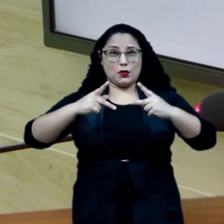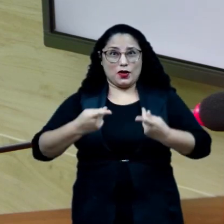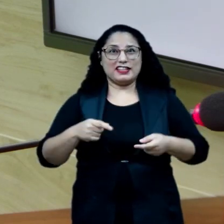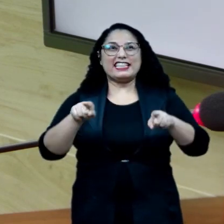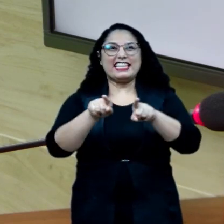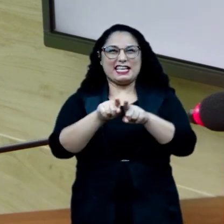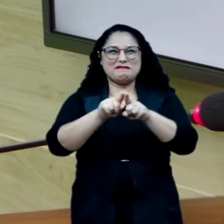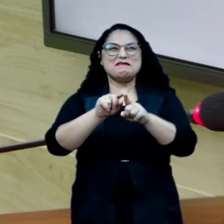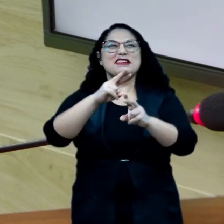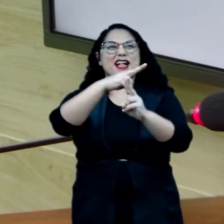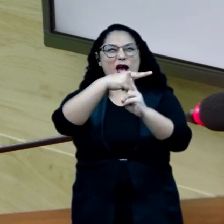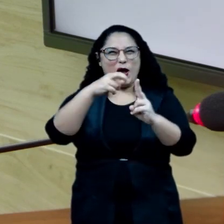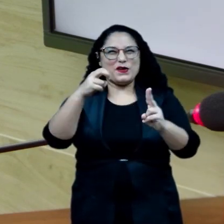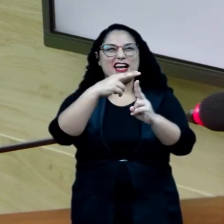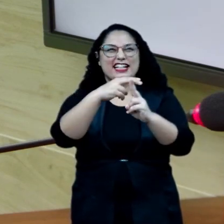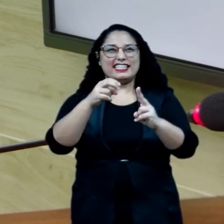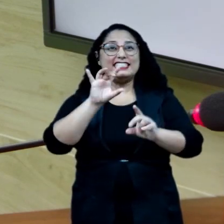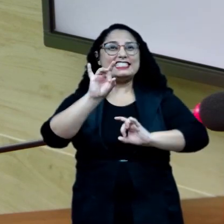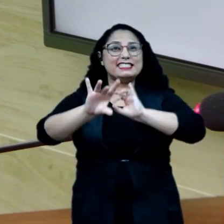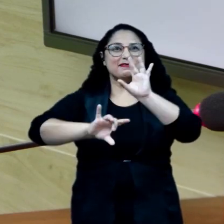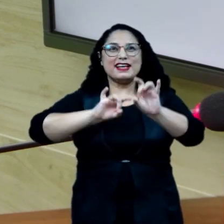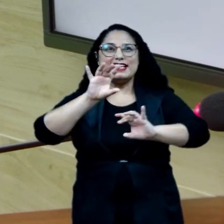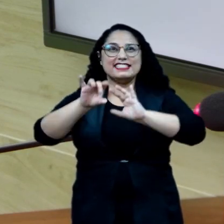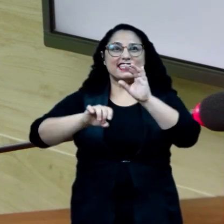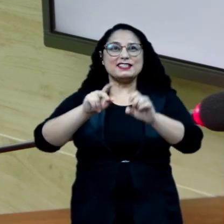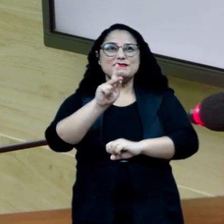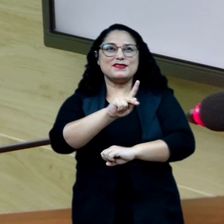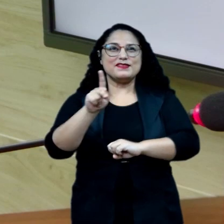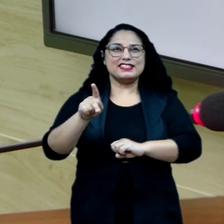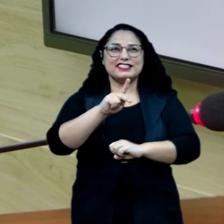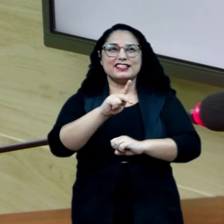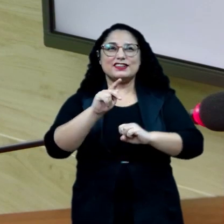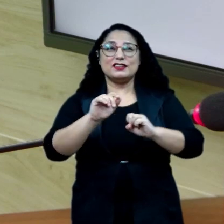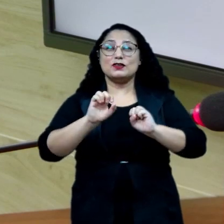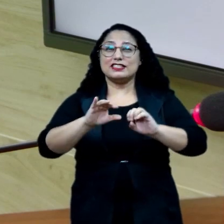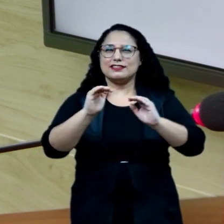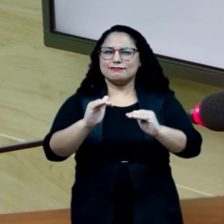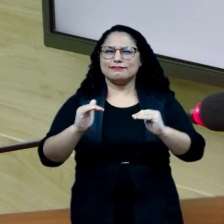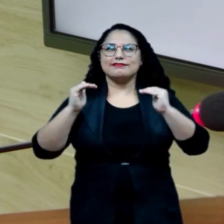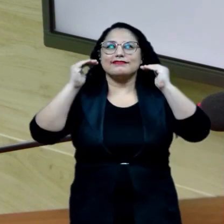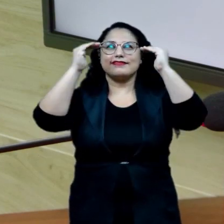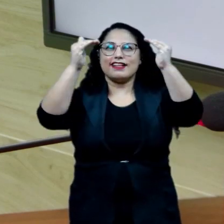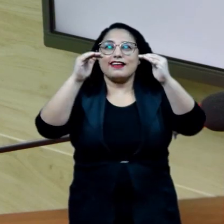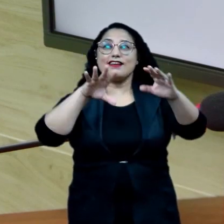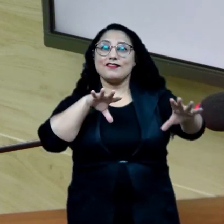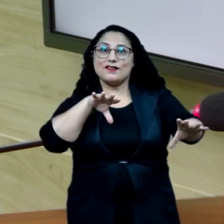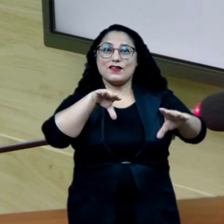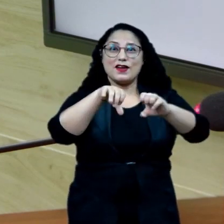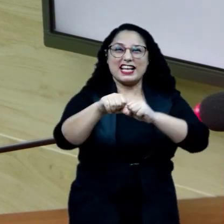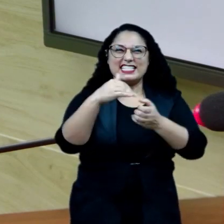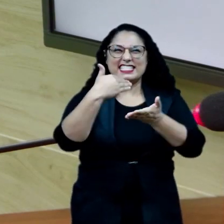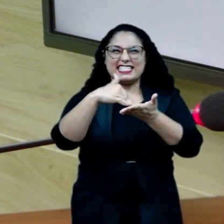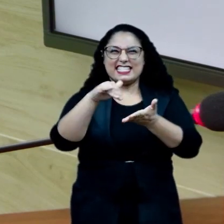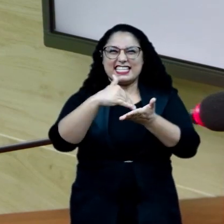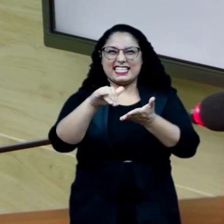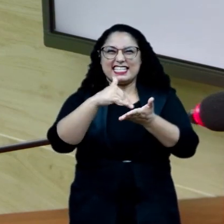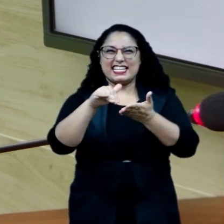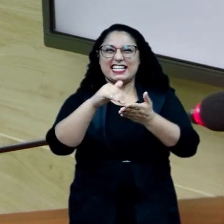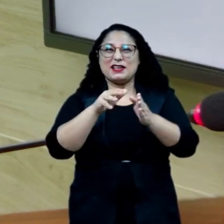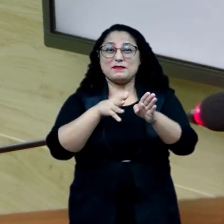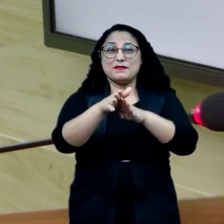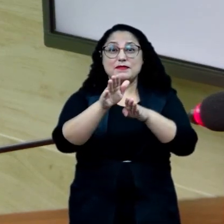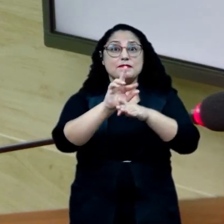também pela UNB, especialista em docência do ensino superior, graduado em Secretariado